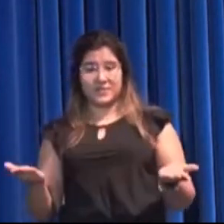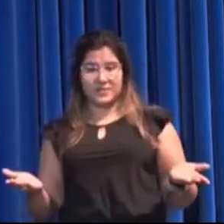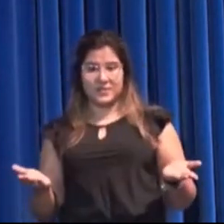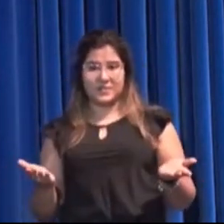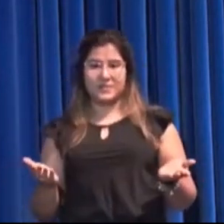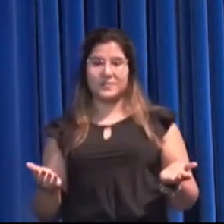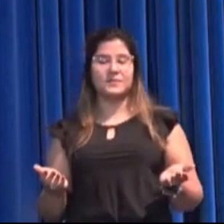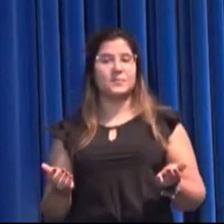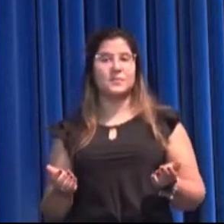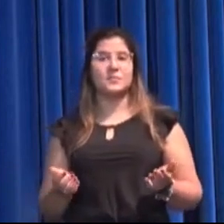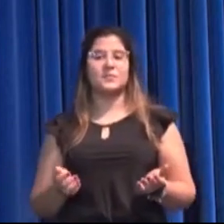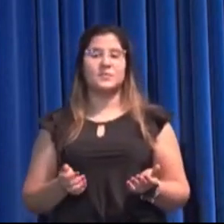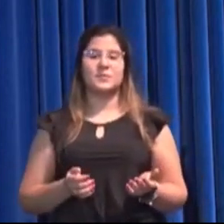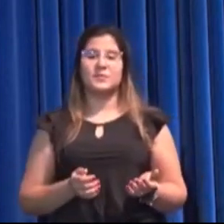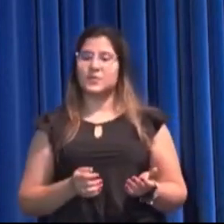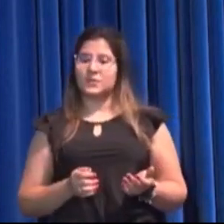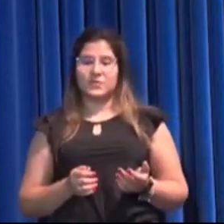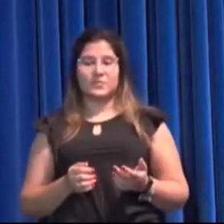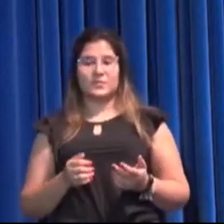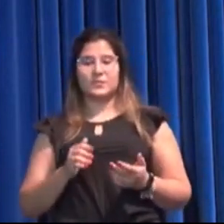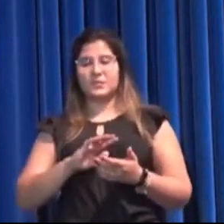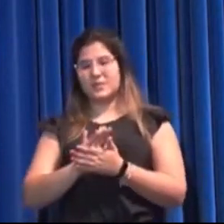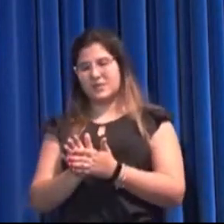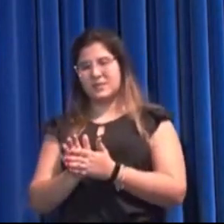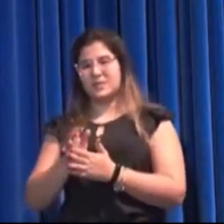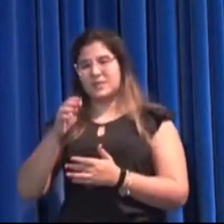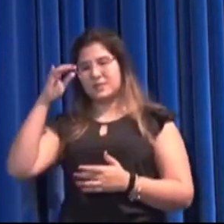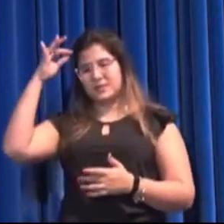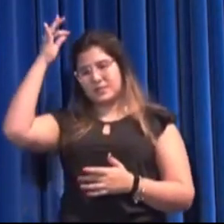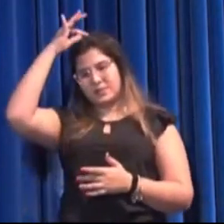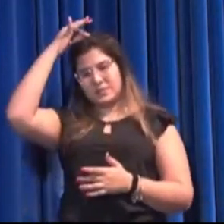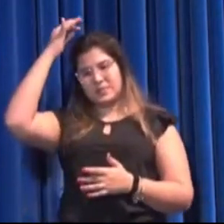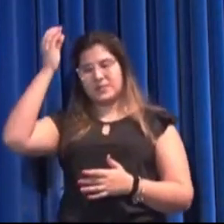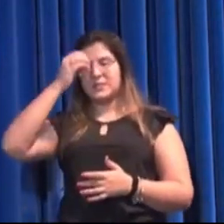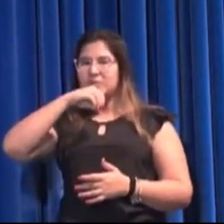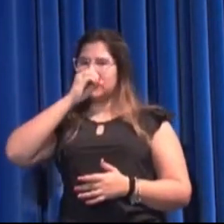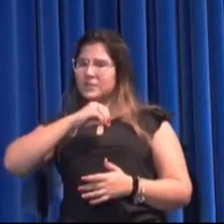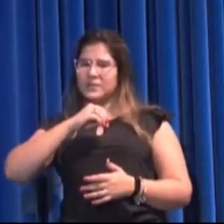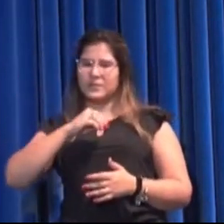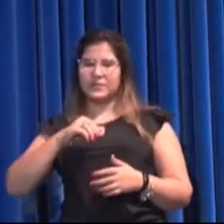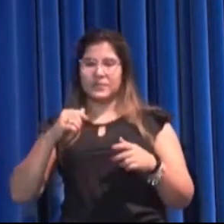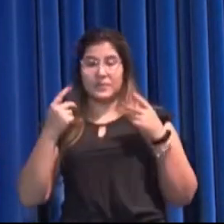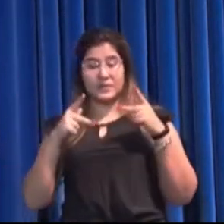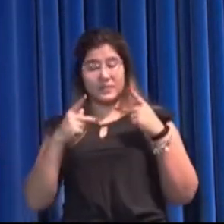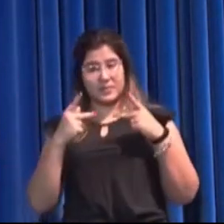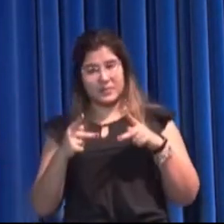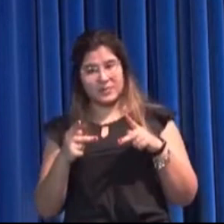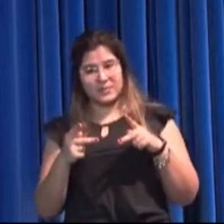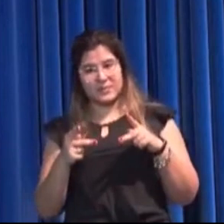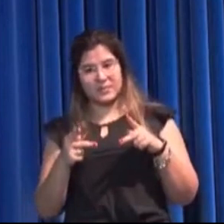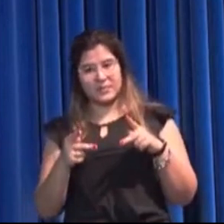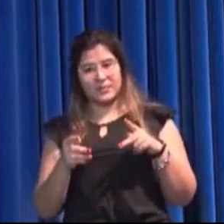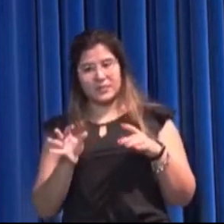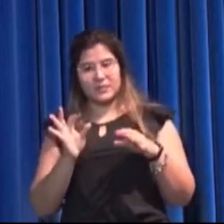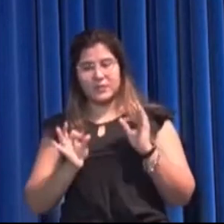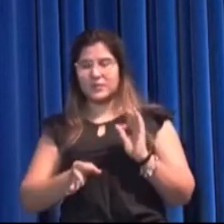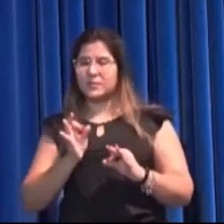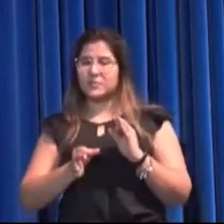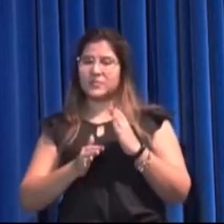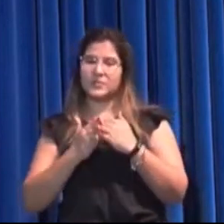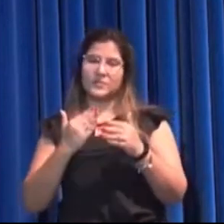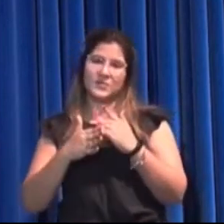Não apagueis o espírito, não desprezeis as profecias. Julgai todas